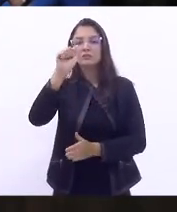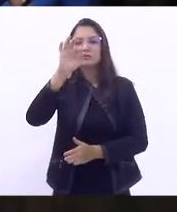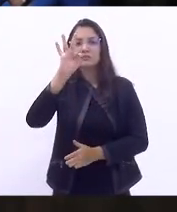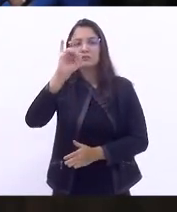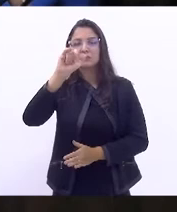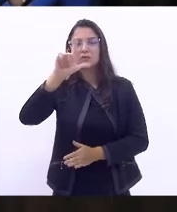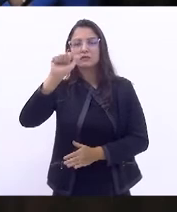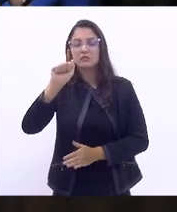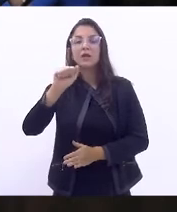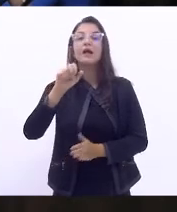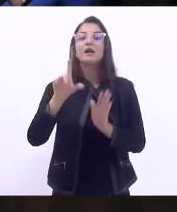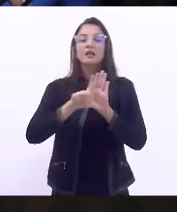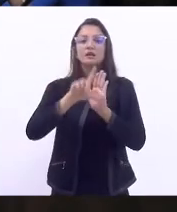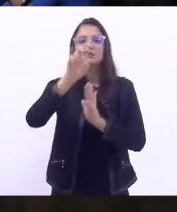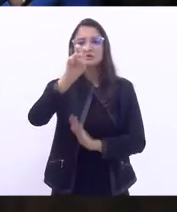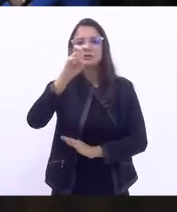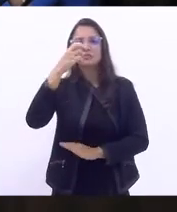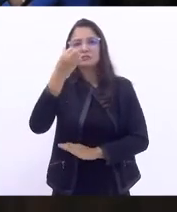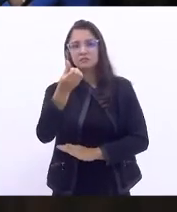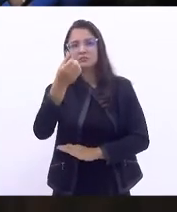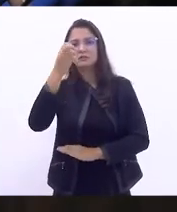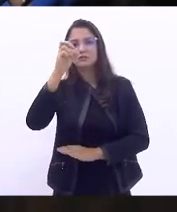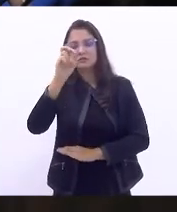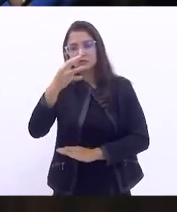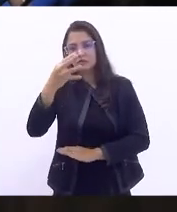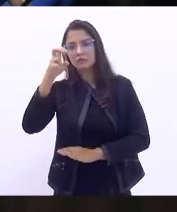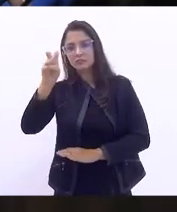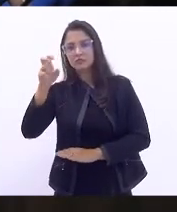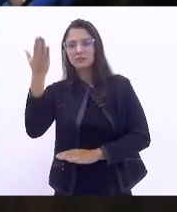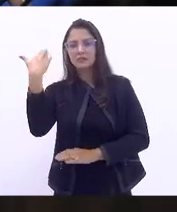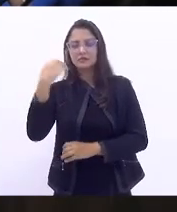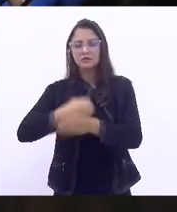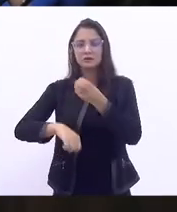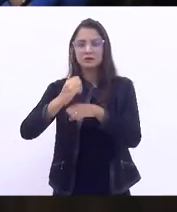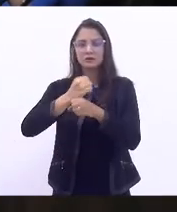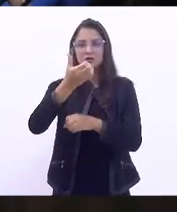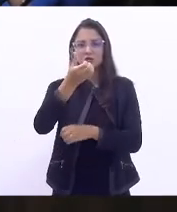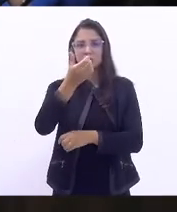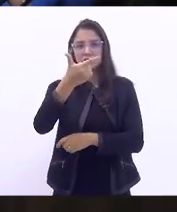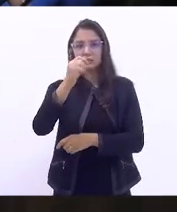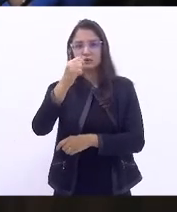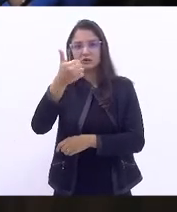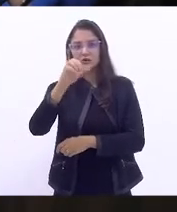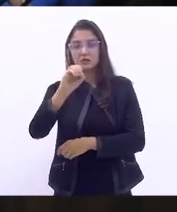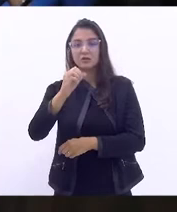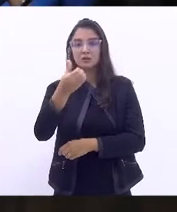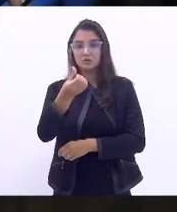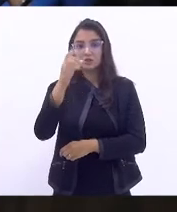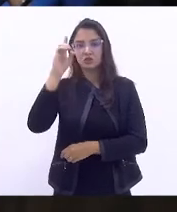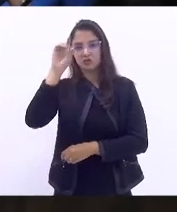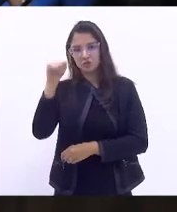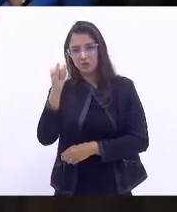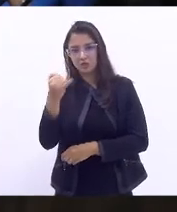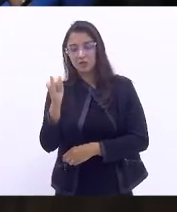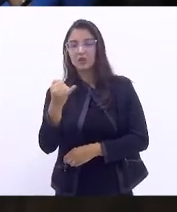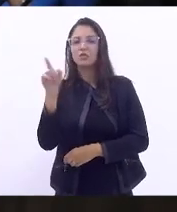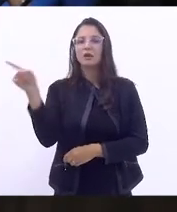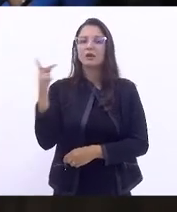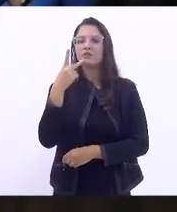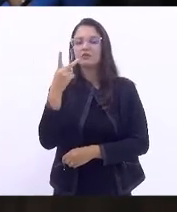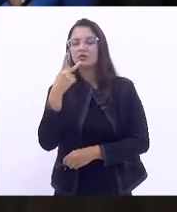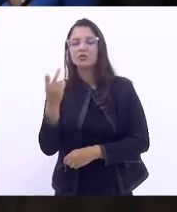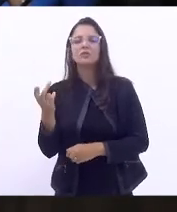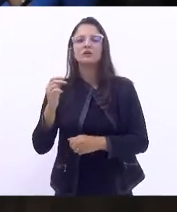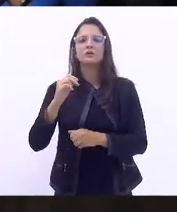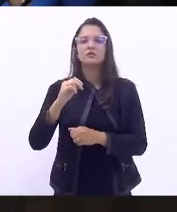a lei 5.645, de 6 de janeiro de 2010, para instituir no calendário oficial do Estado do Rio de Janeiro o Dia Estadual da Conscientização e